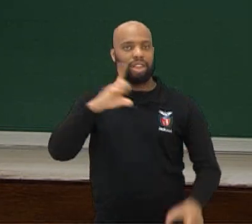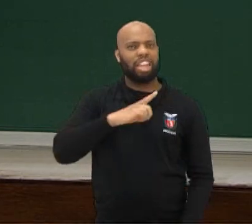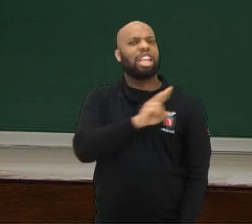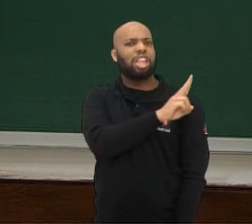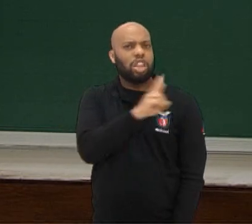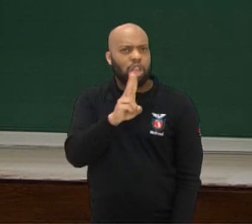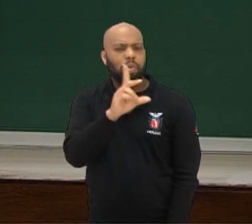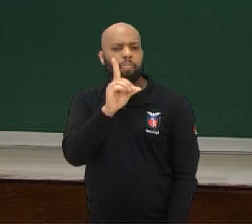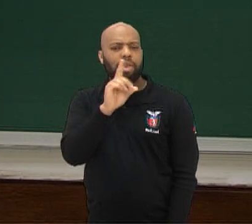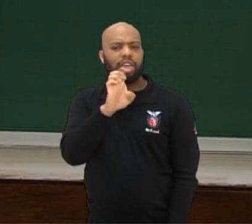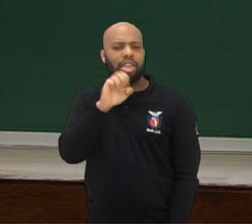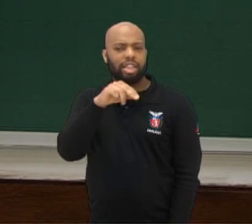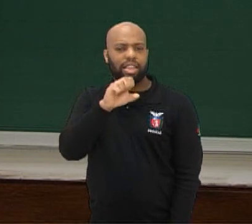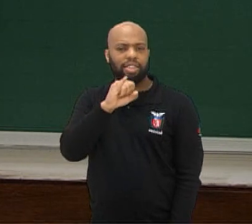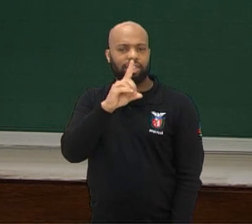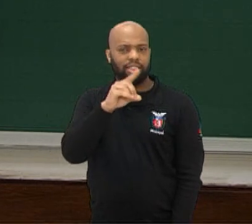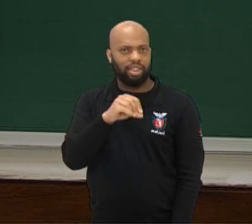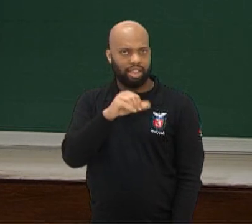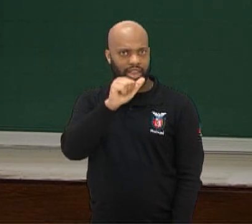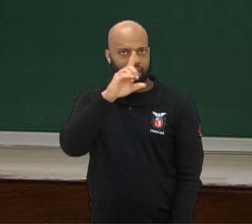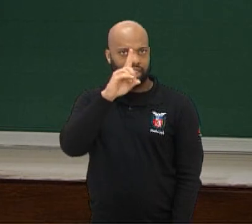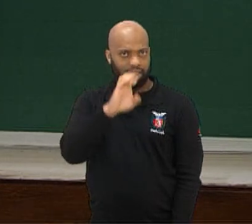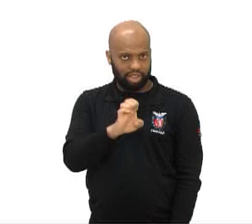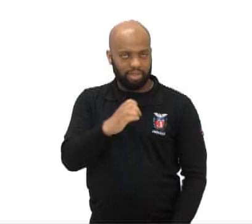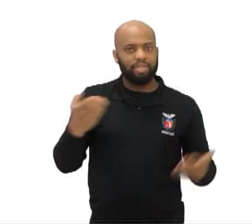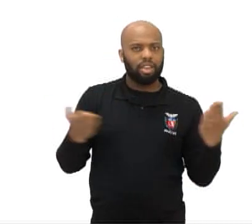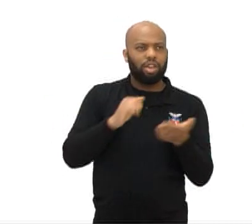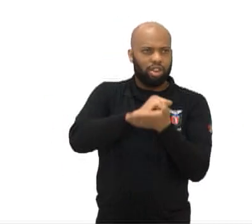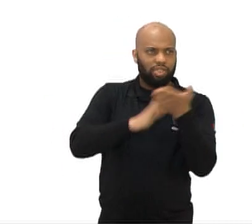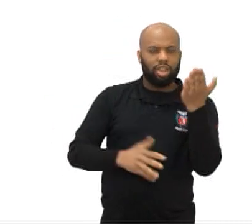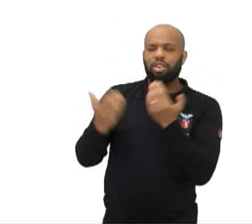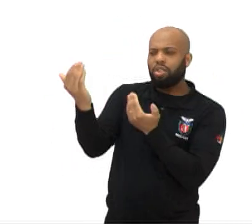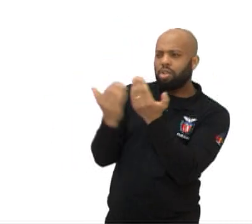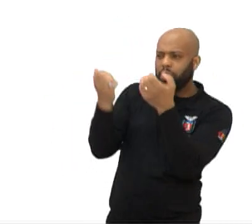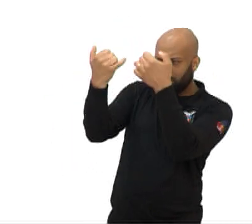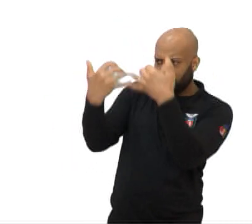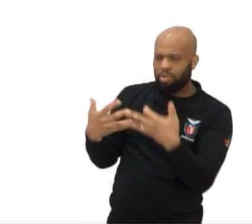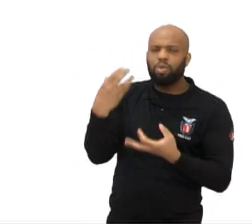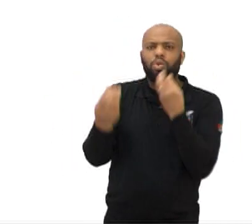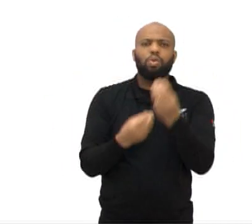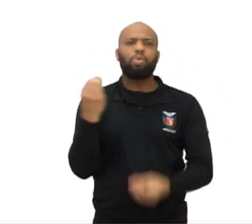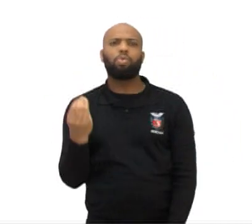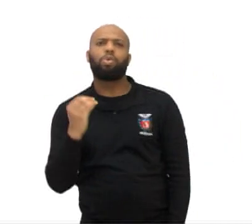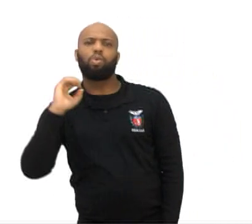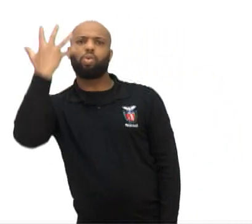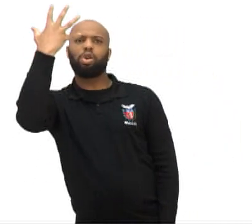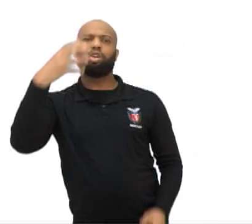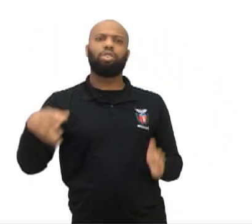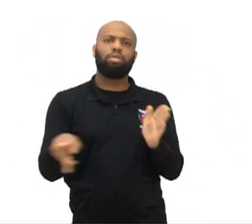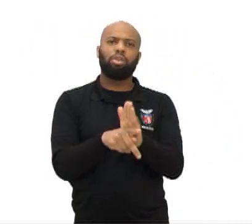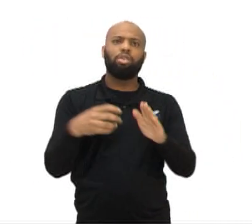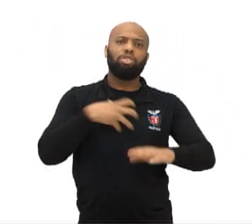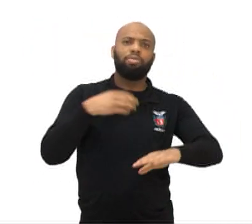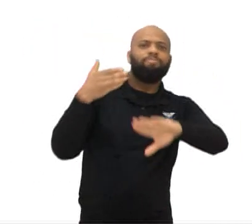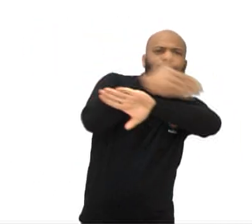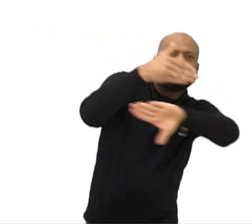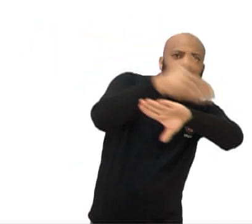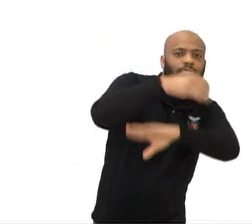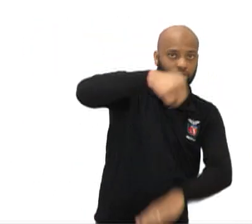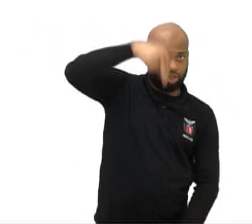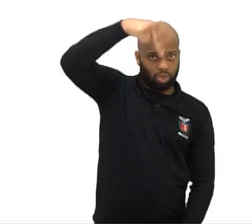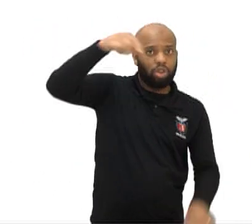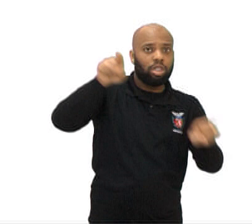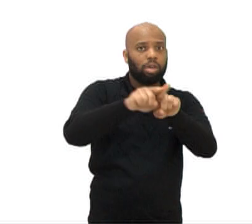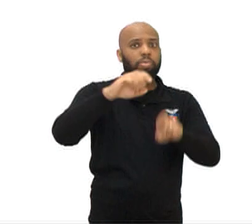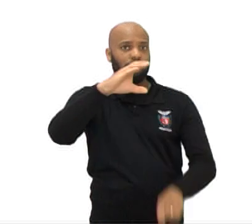demográfica. Atividadezinha ali. Compare e explique como ocorreu a ocupação da região Norte e